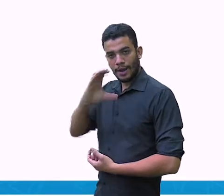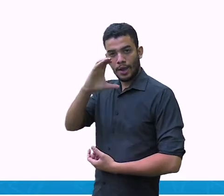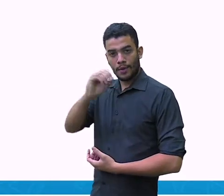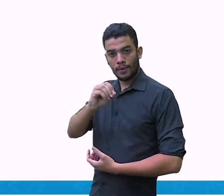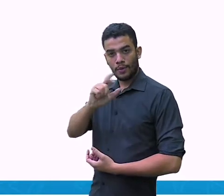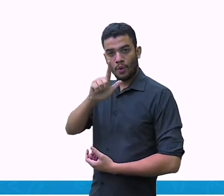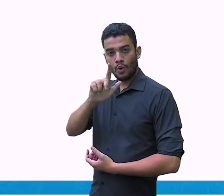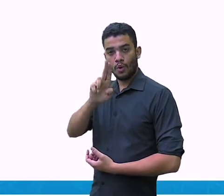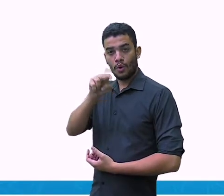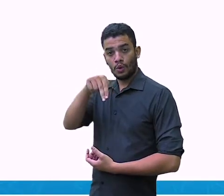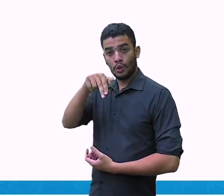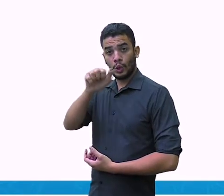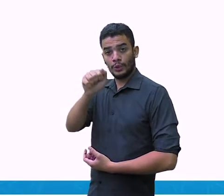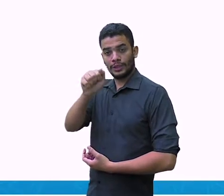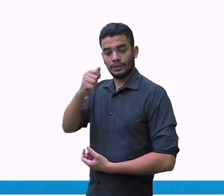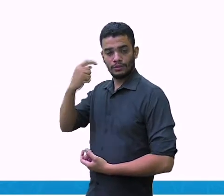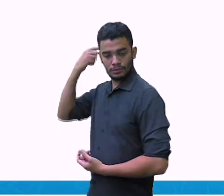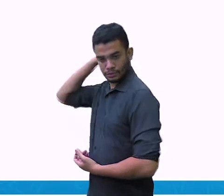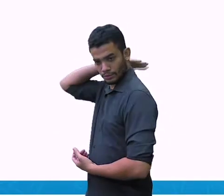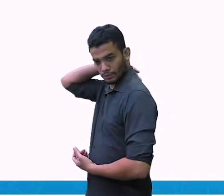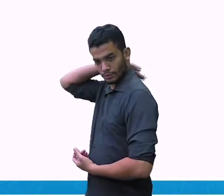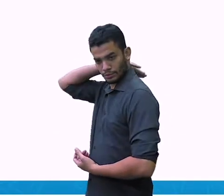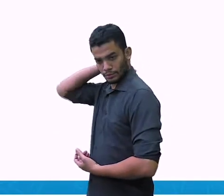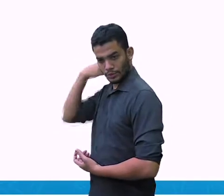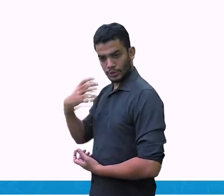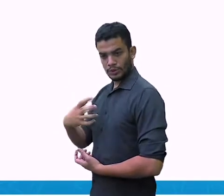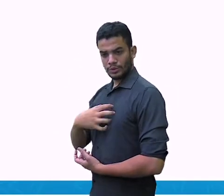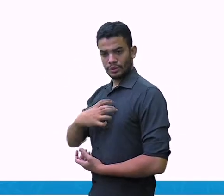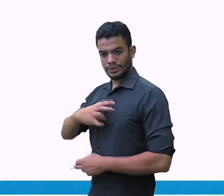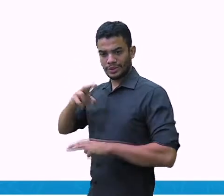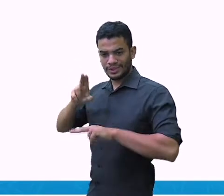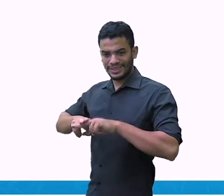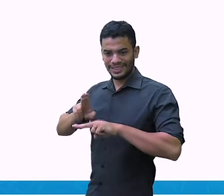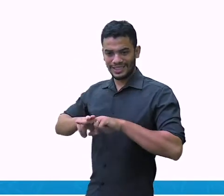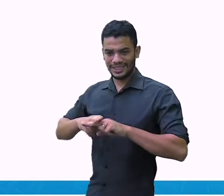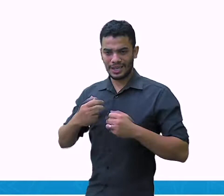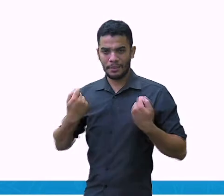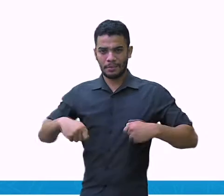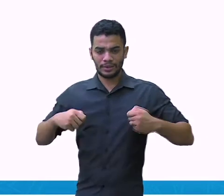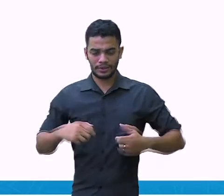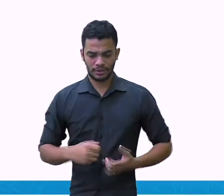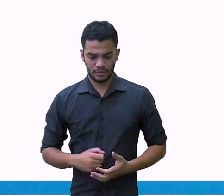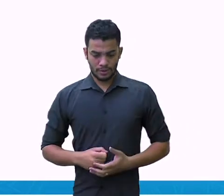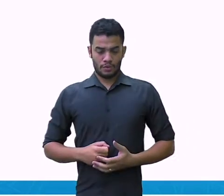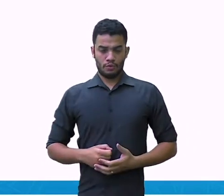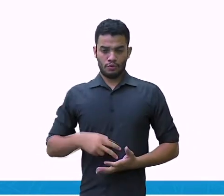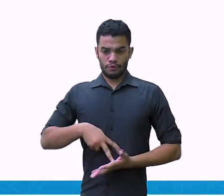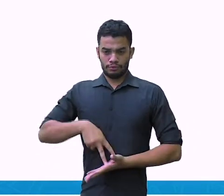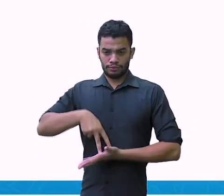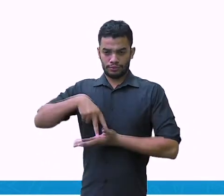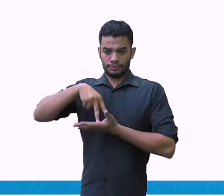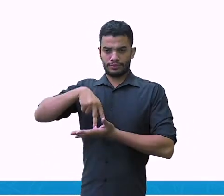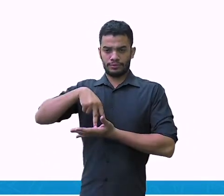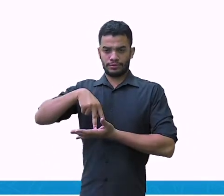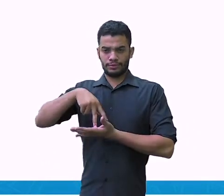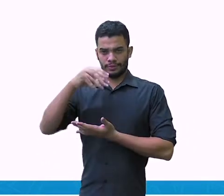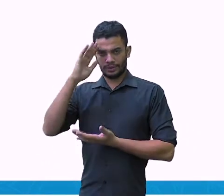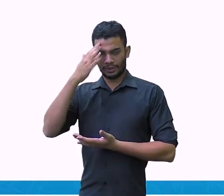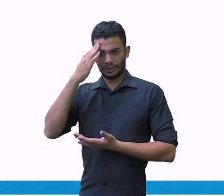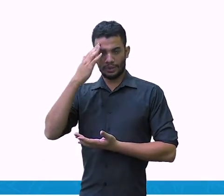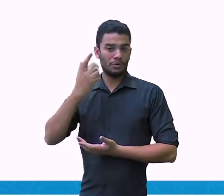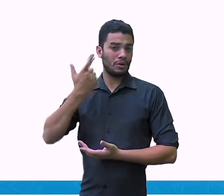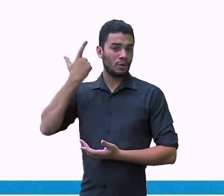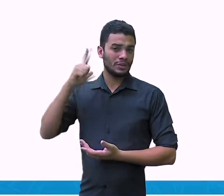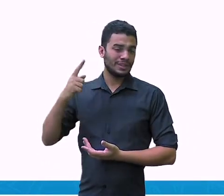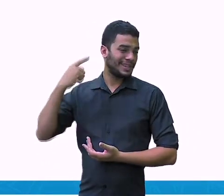minhas meninas? Assenta direito, não é? Por quê? Hoje você está super jovem, super